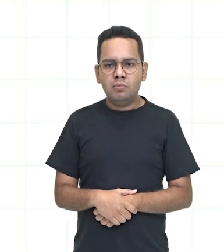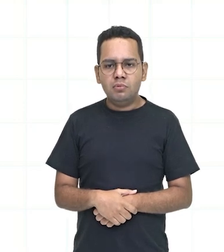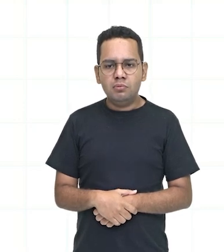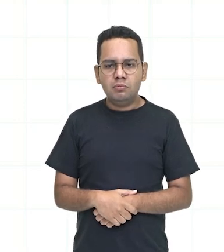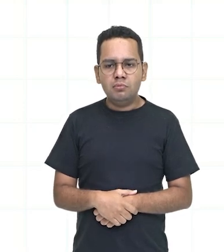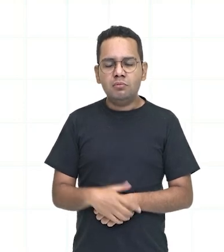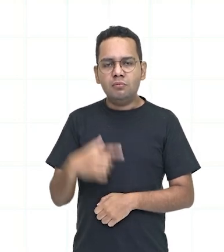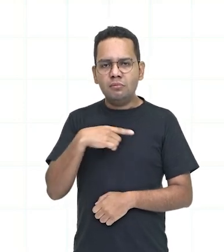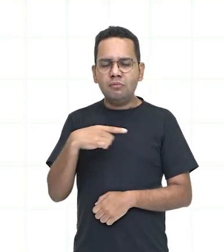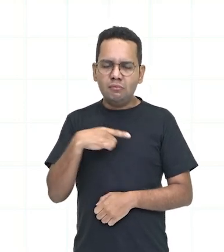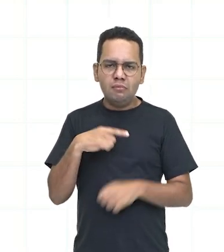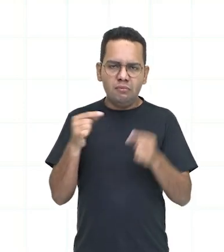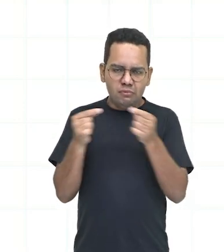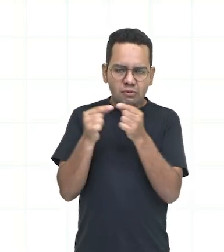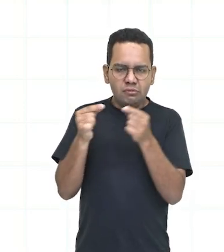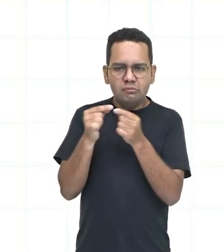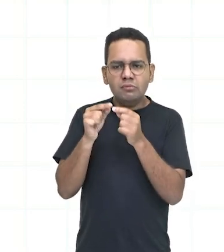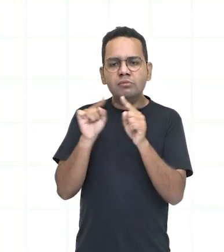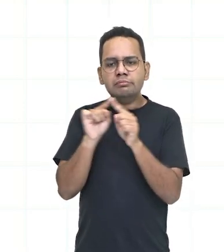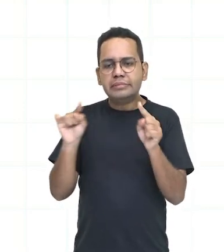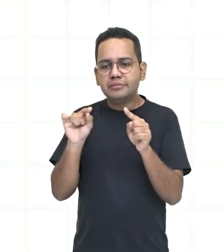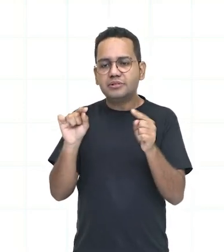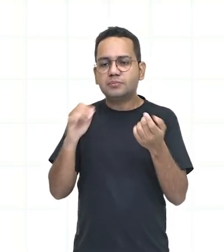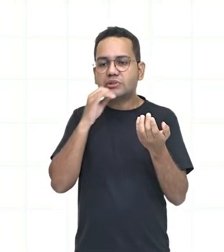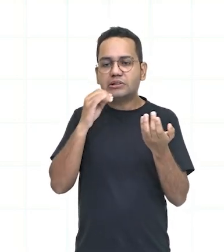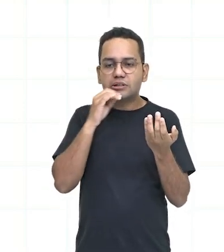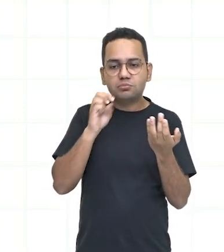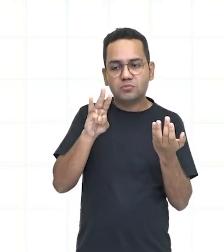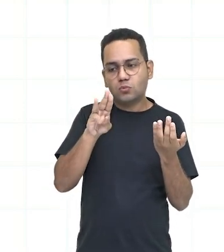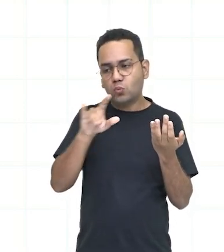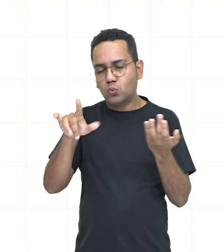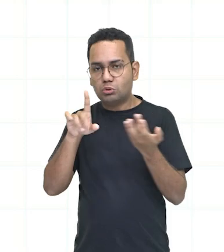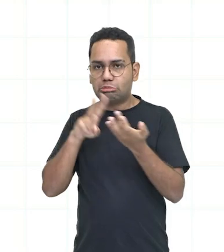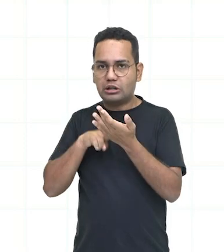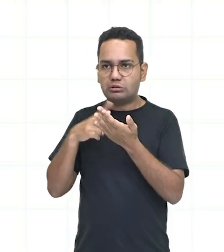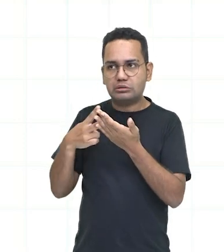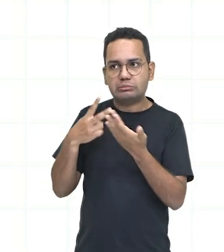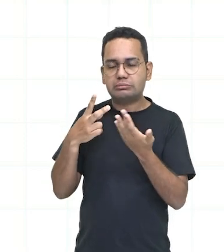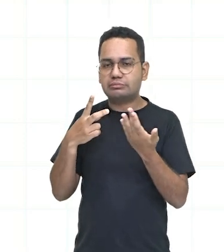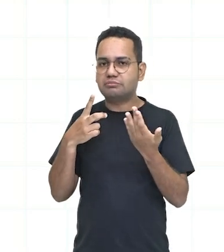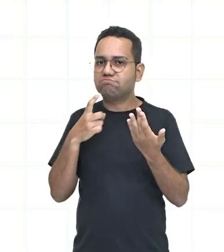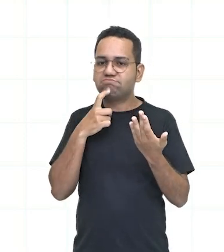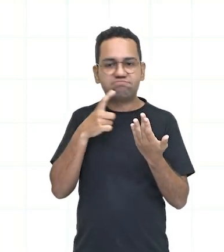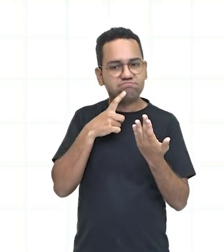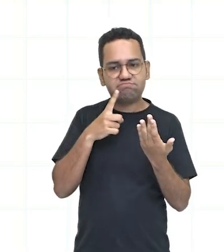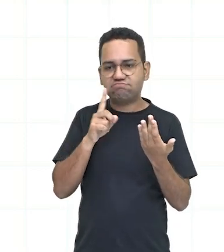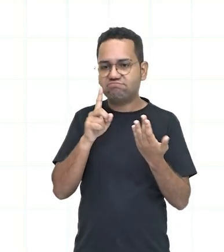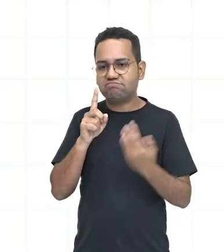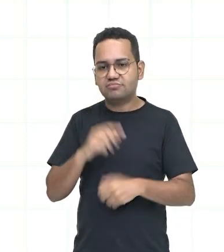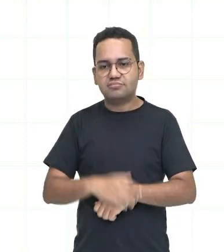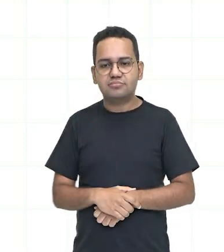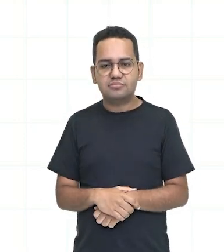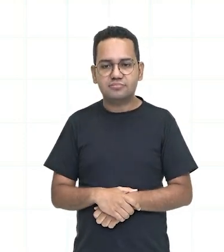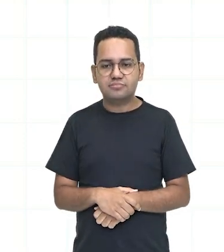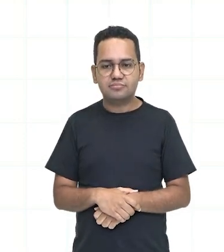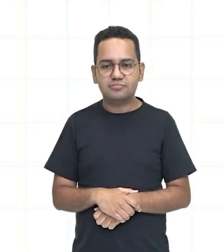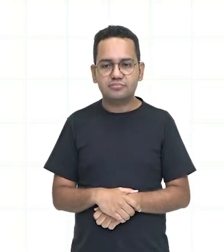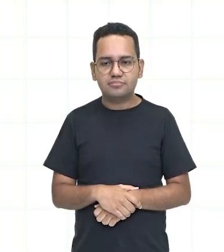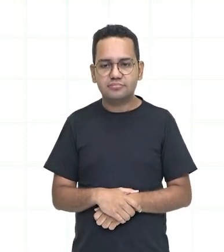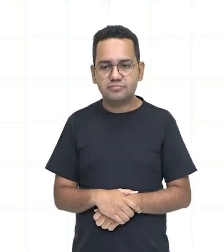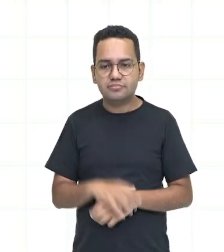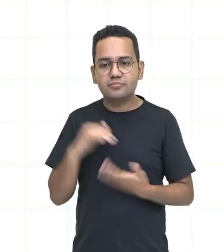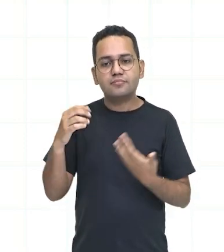aliás, ele tem a utilidade, né, dentro da estrutura, mas ele não tem tradução, desculpa, eu não consigo traduzi-lo. Hypothetical situation, save